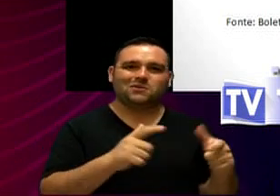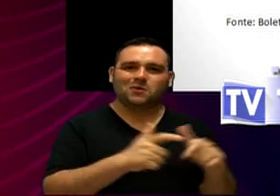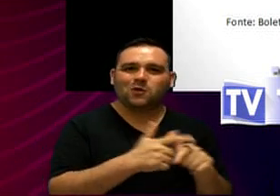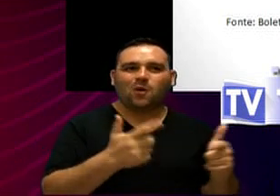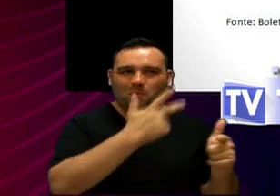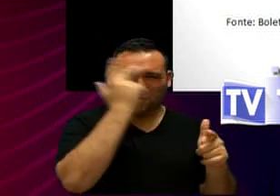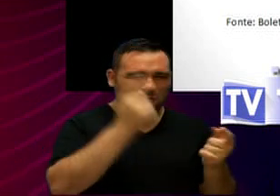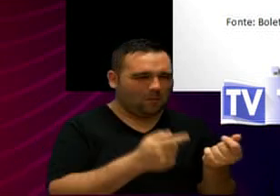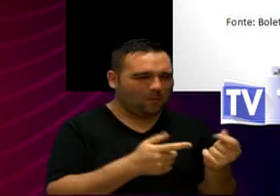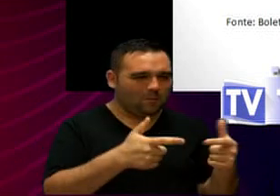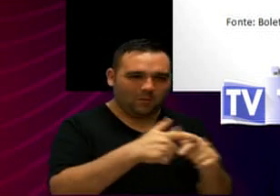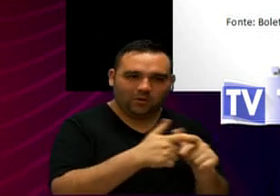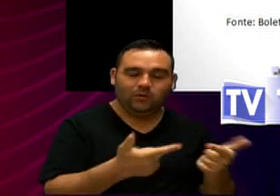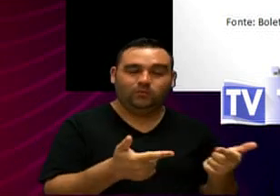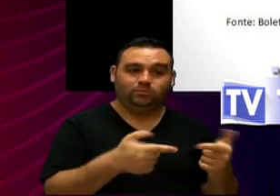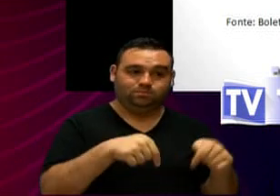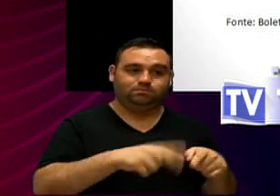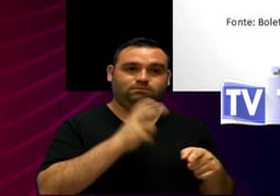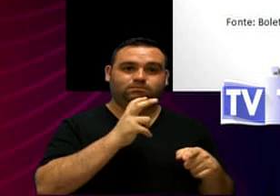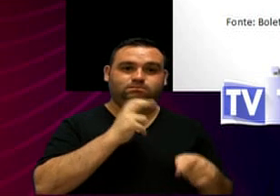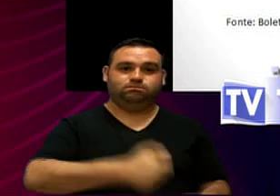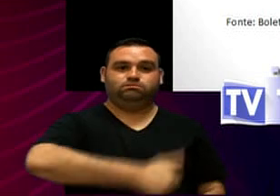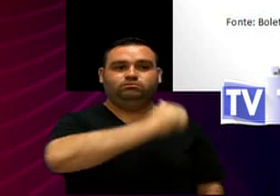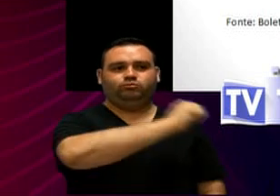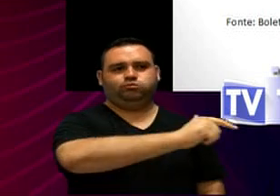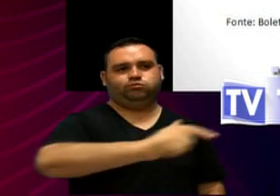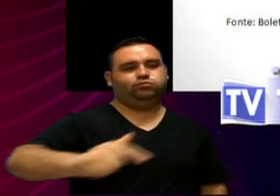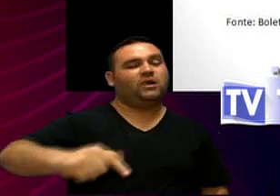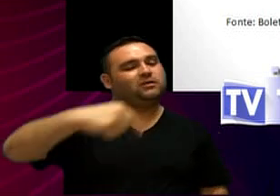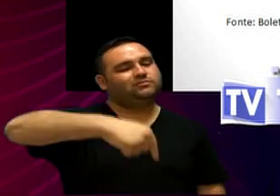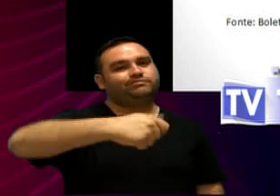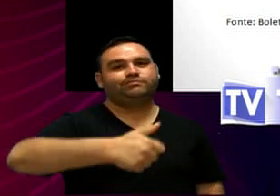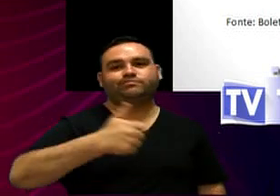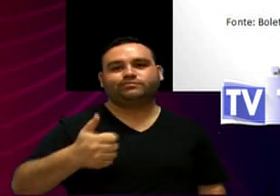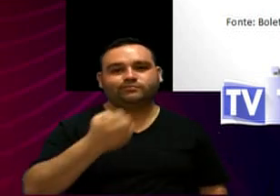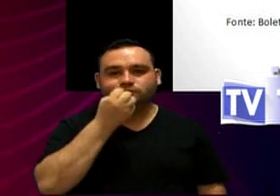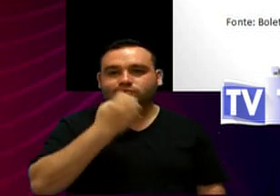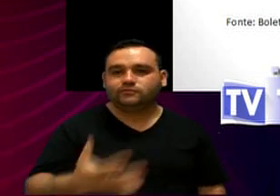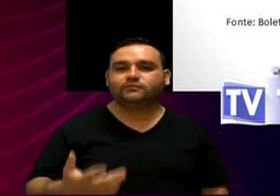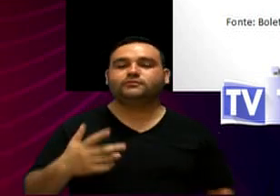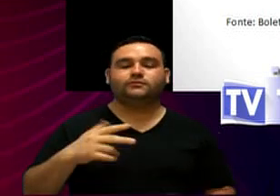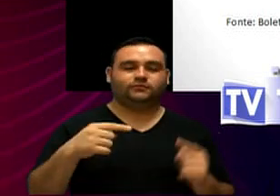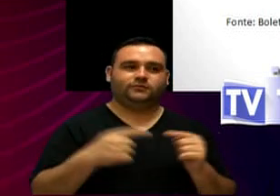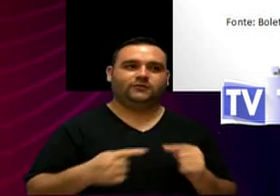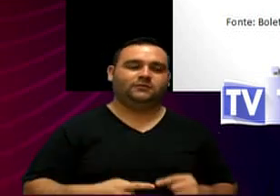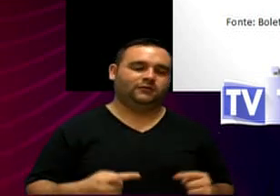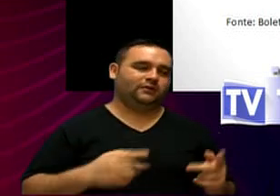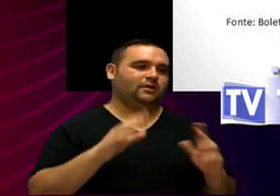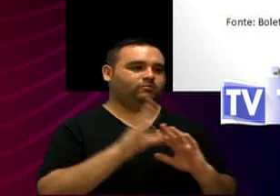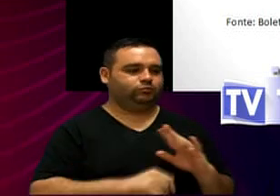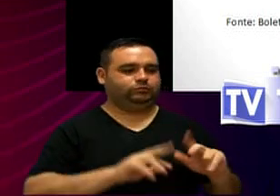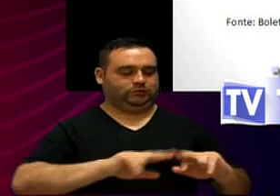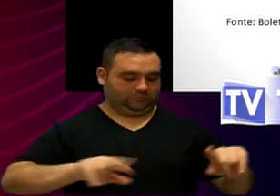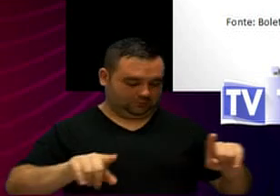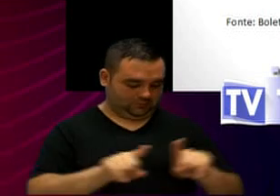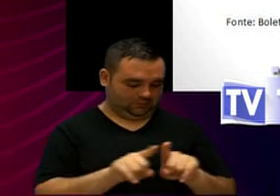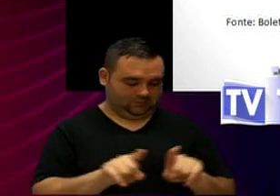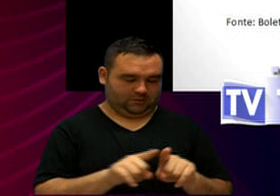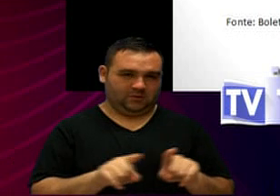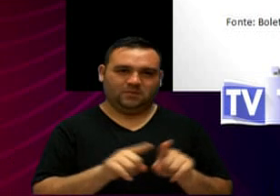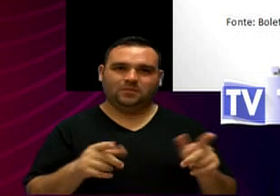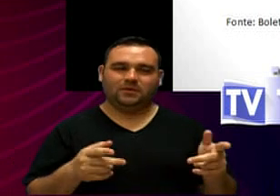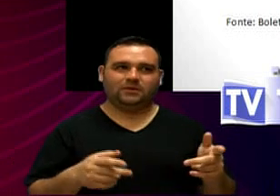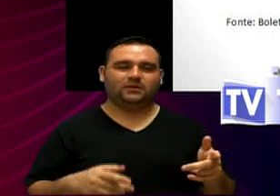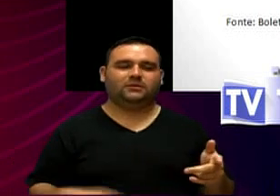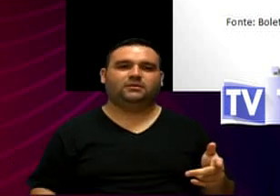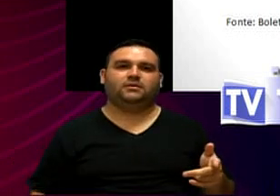território, ela realmente está muito bem na questão da criminalidade, longe do